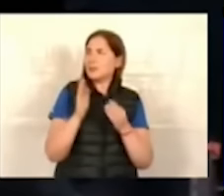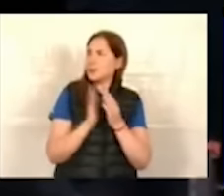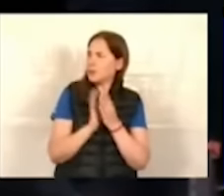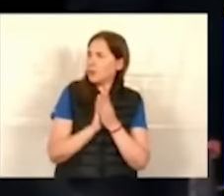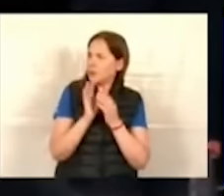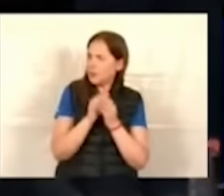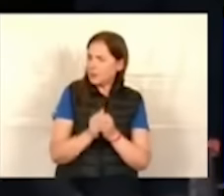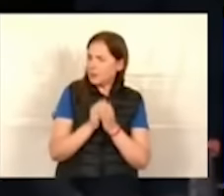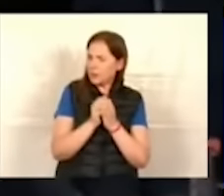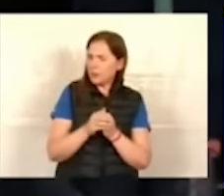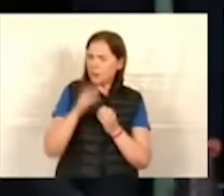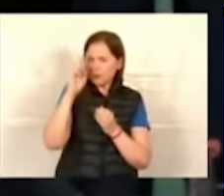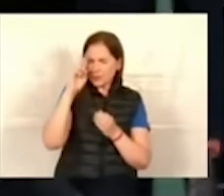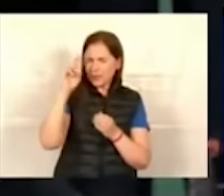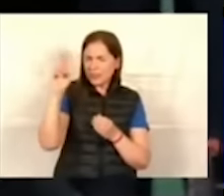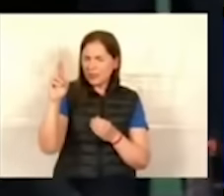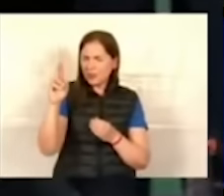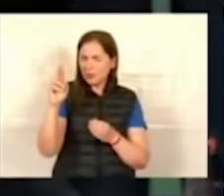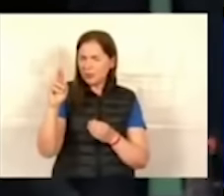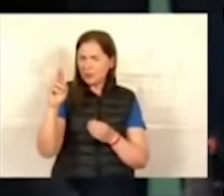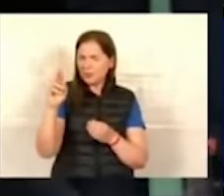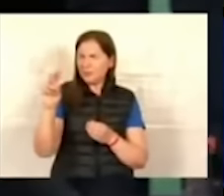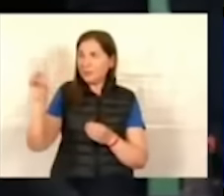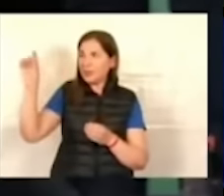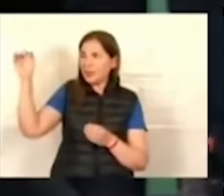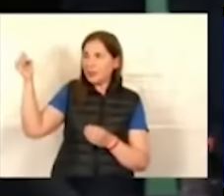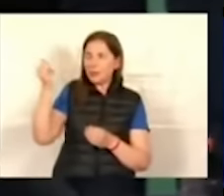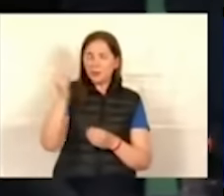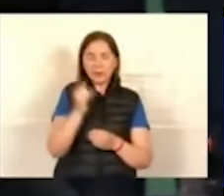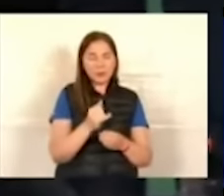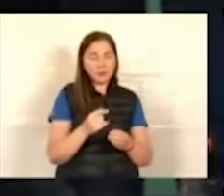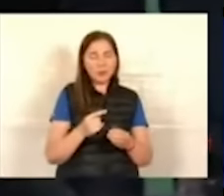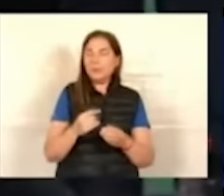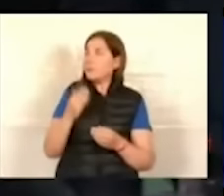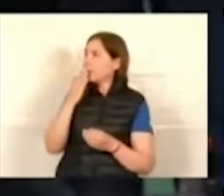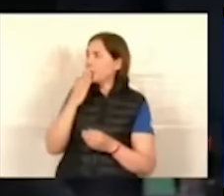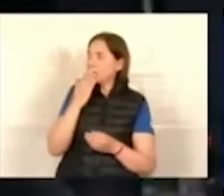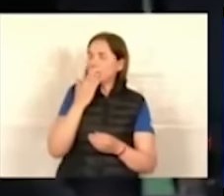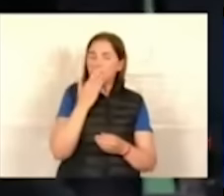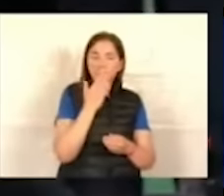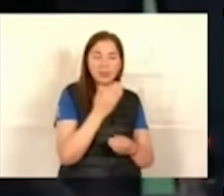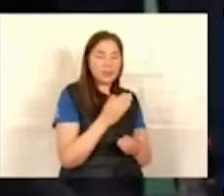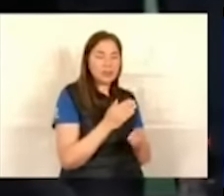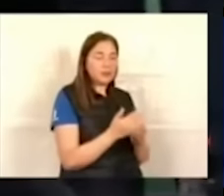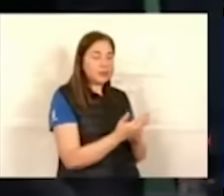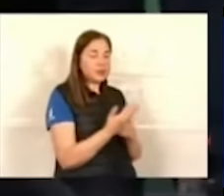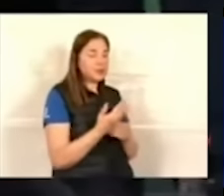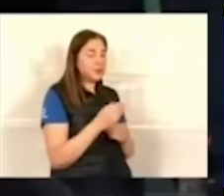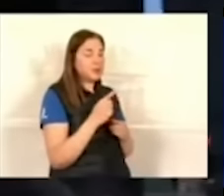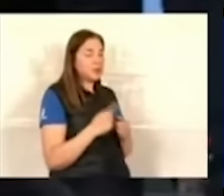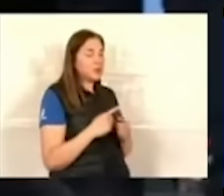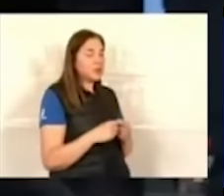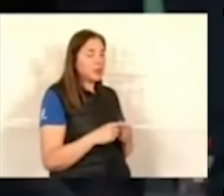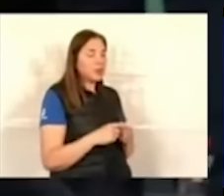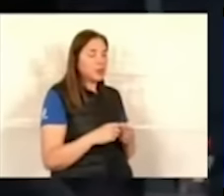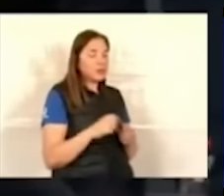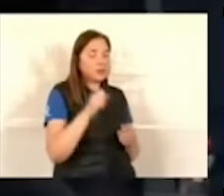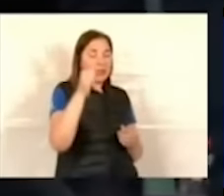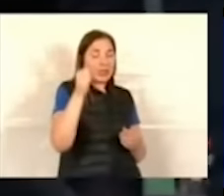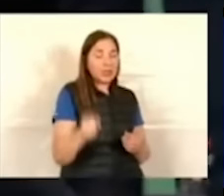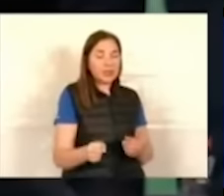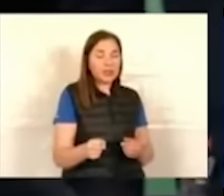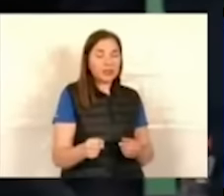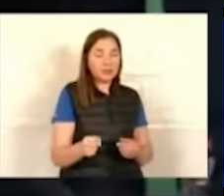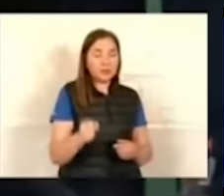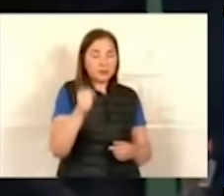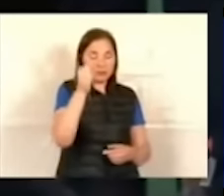Senhor e Deus chegou para ele e disse assim por que que você pede ajuda levanta seu cajado levanta o seu